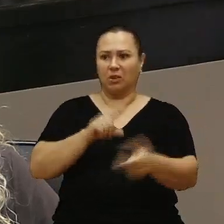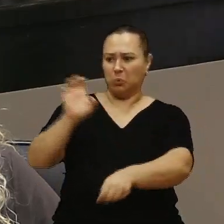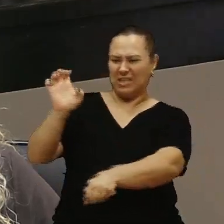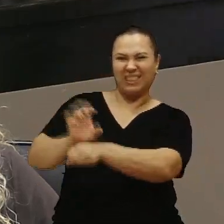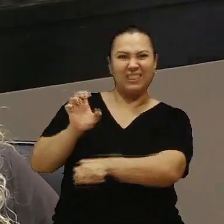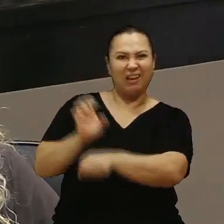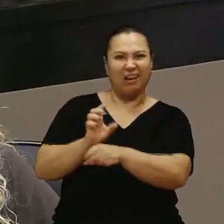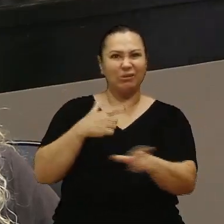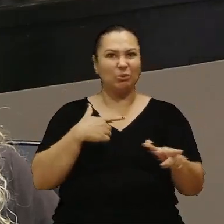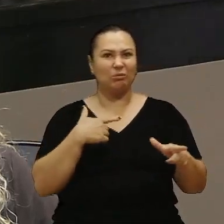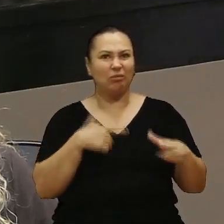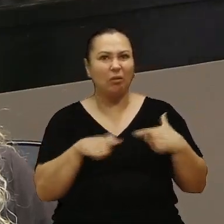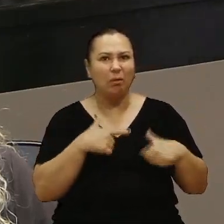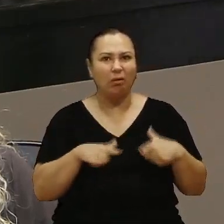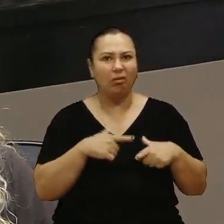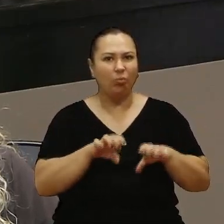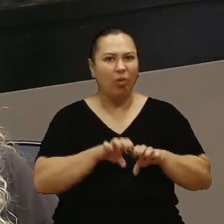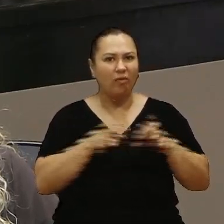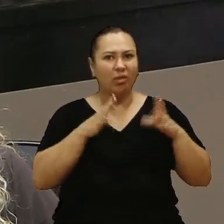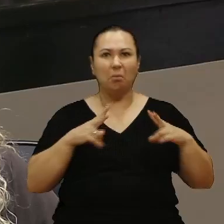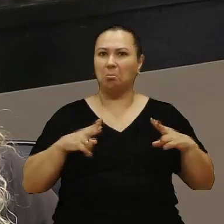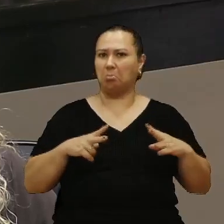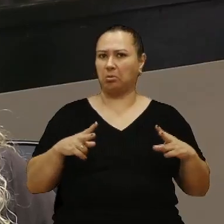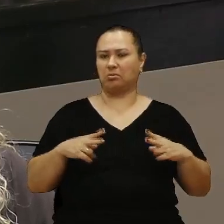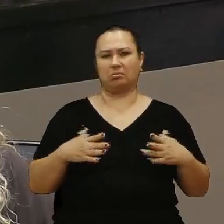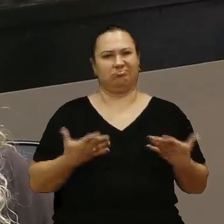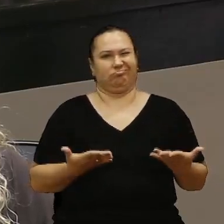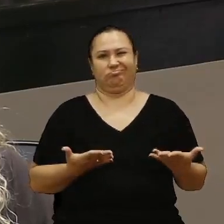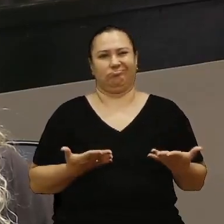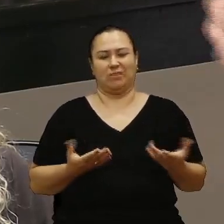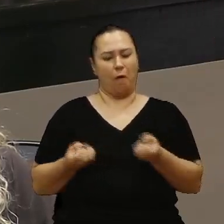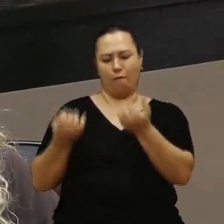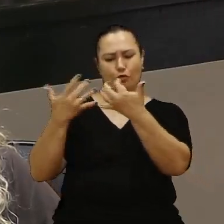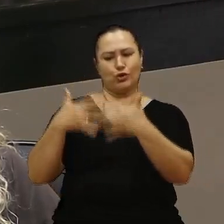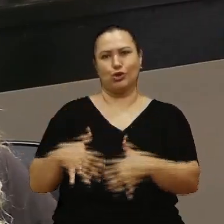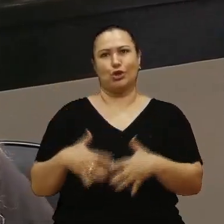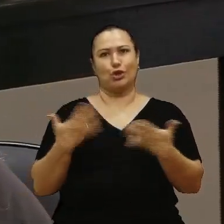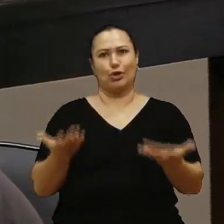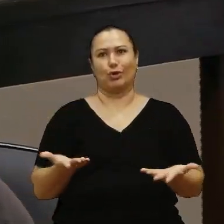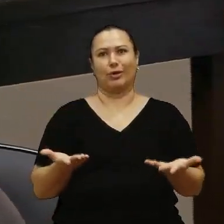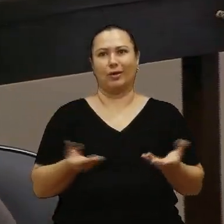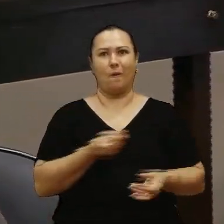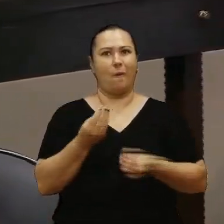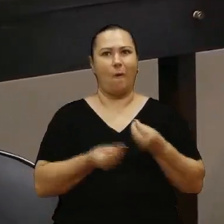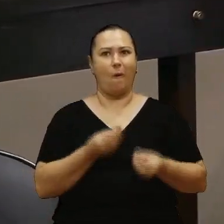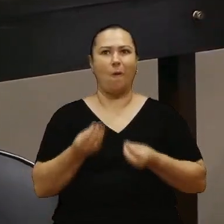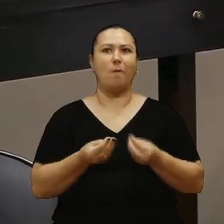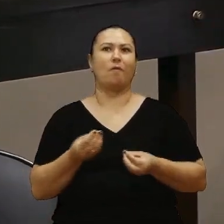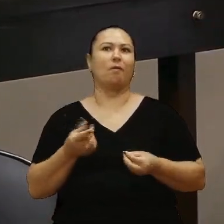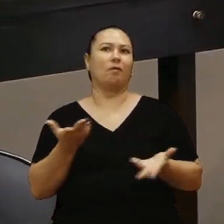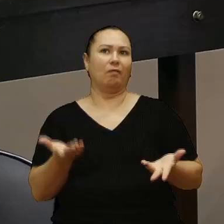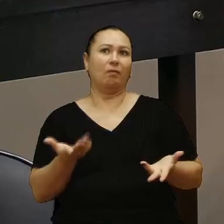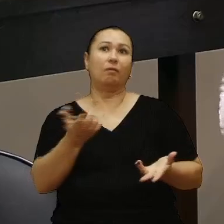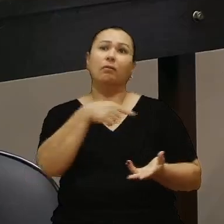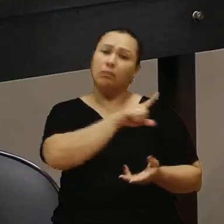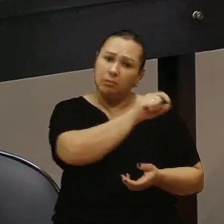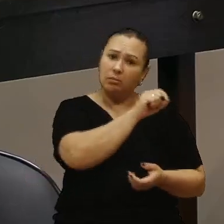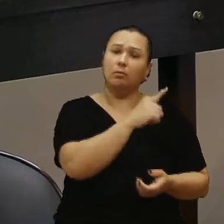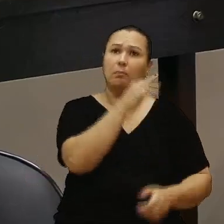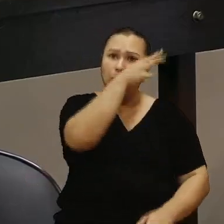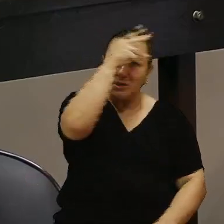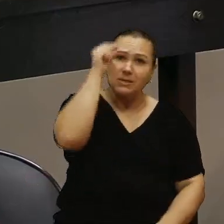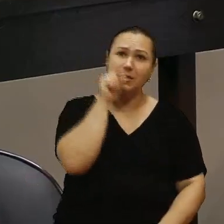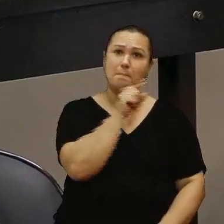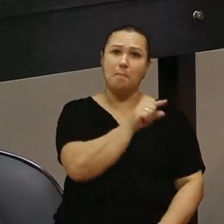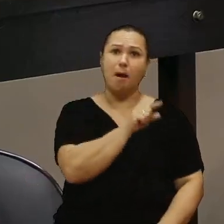trabalhando num evento privado. Eu acho estranho. É óbvio que não, que isso não funciona. Eles vão colocar um micro, vão fazer a segurança do local. E muito bem, que a Brigada Militar